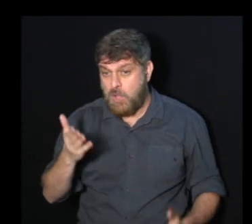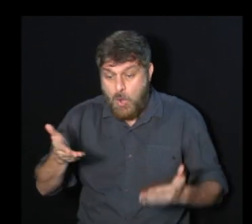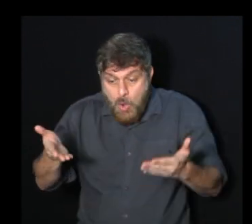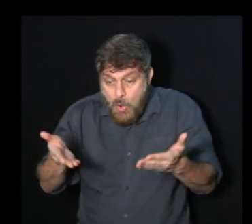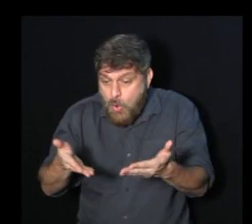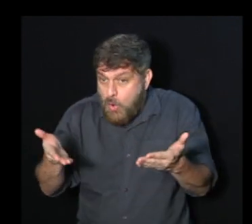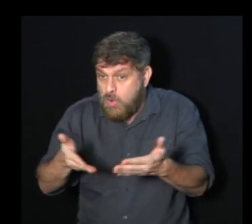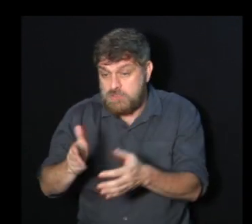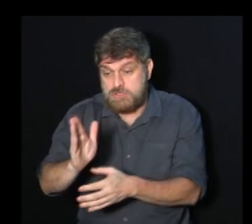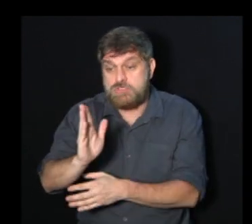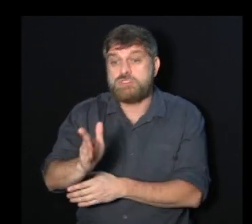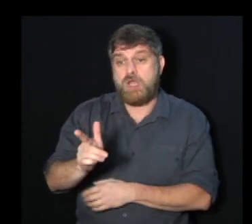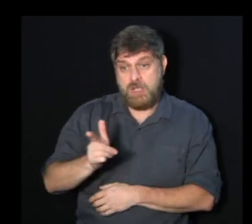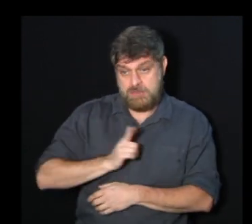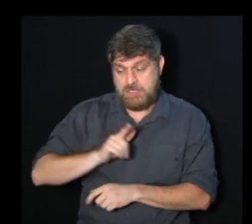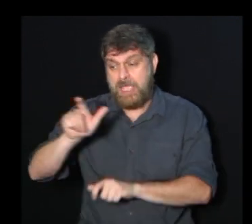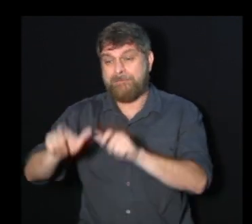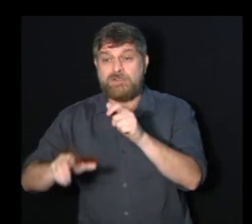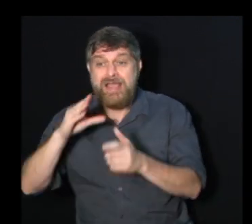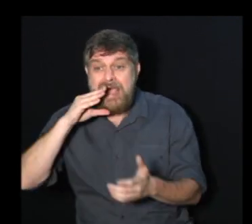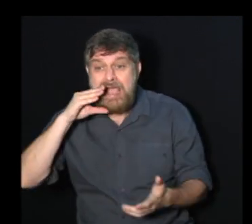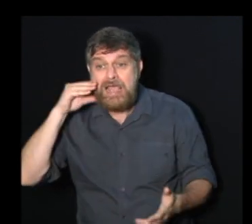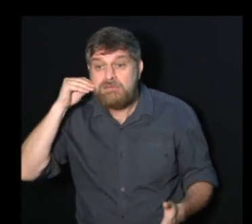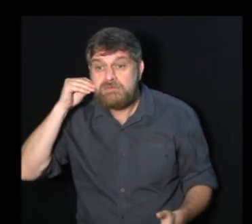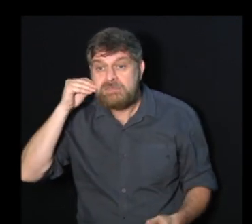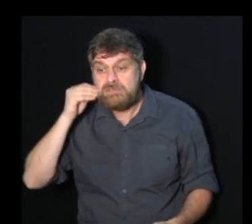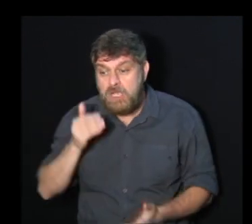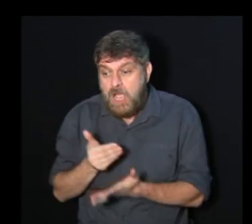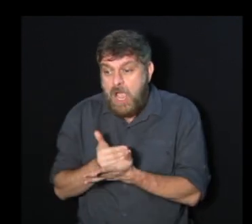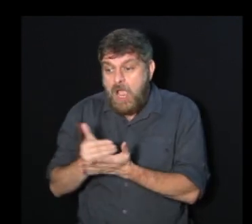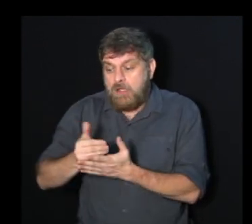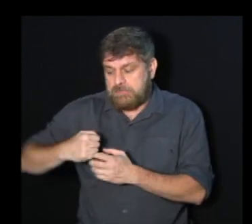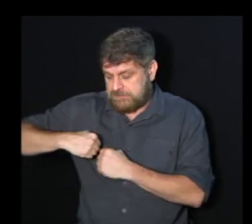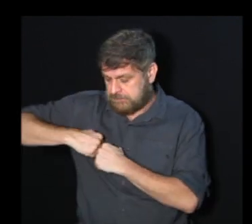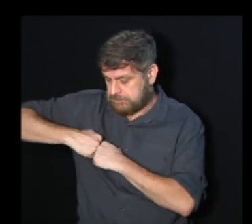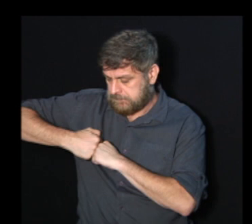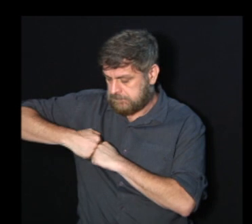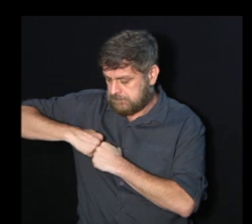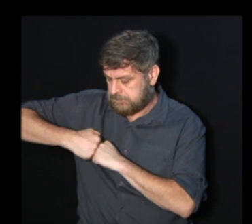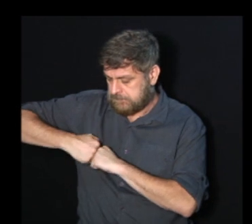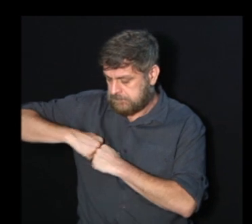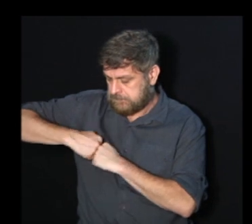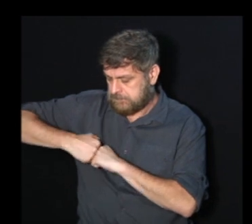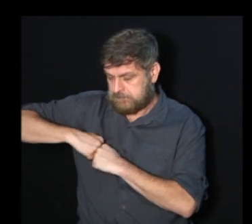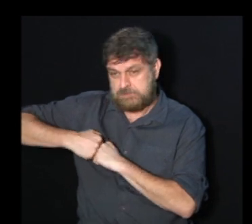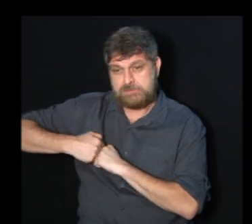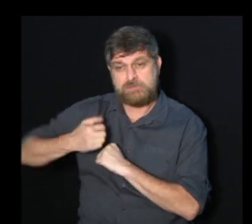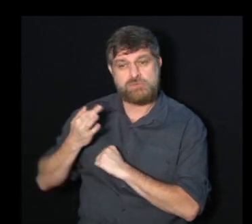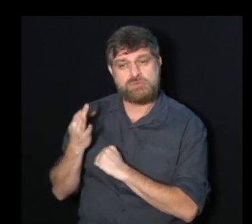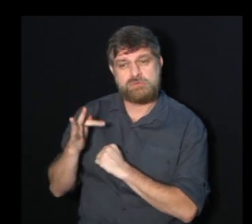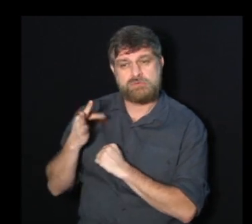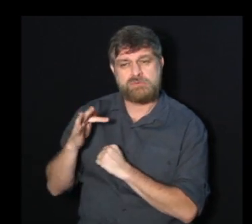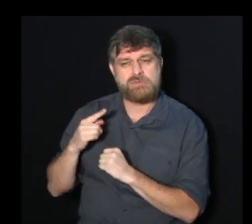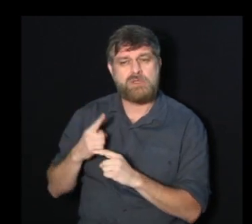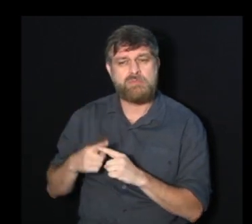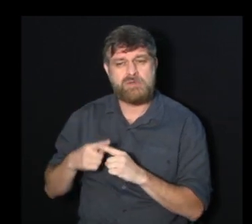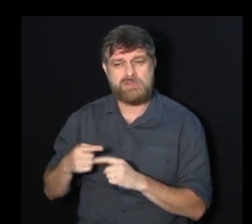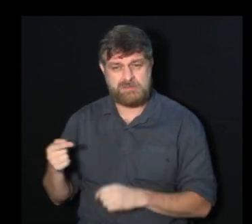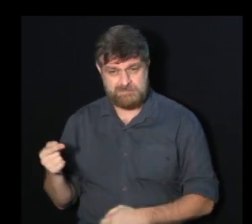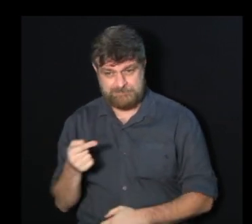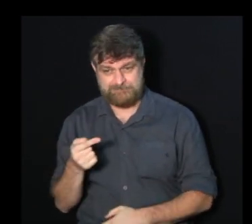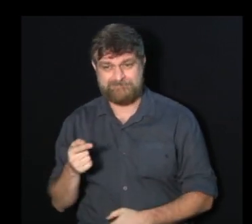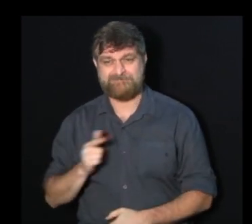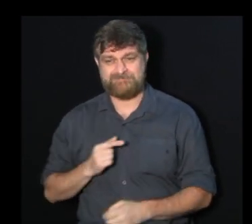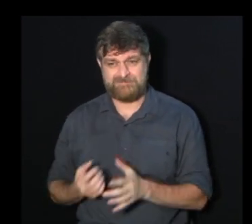gente encontra pacientes adolescentes já com início de desgaste, de artrose. Por quê? Porque justamente